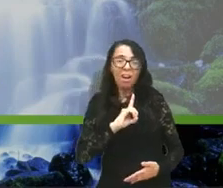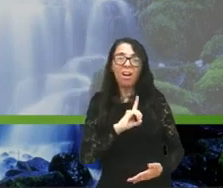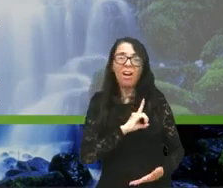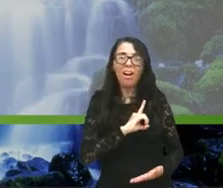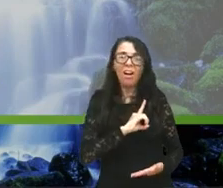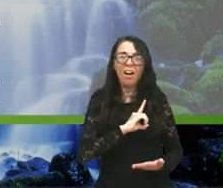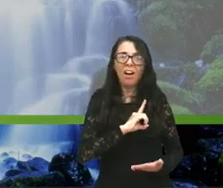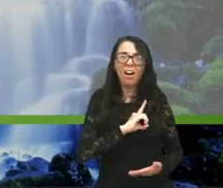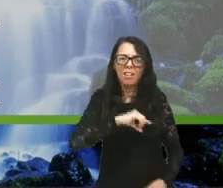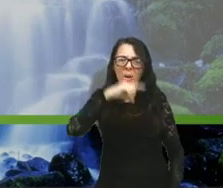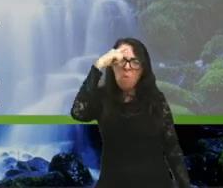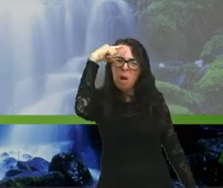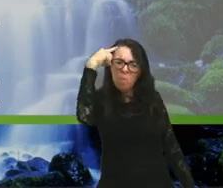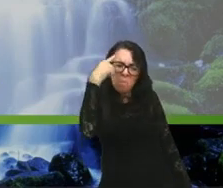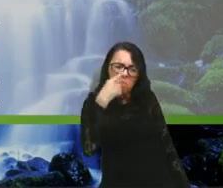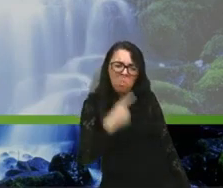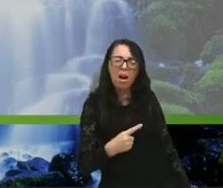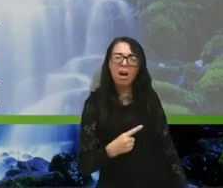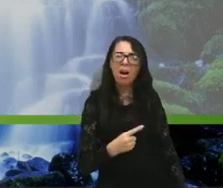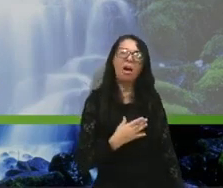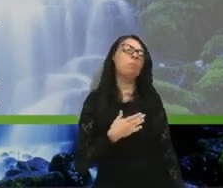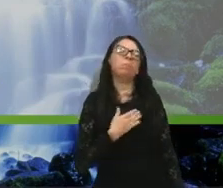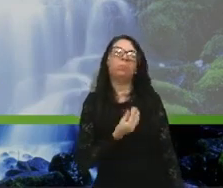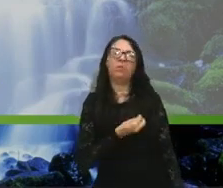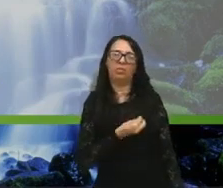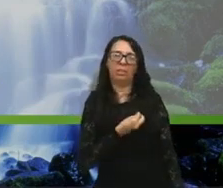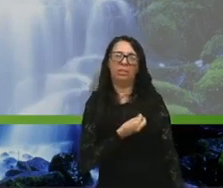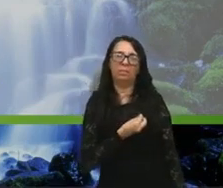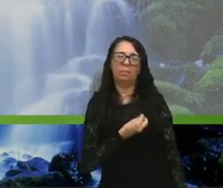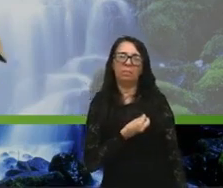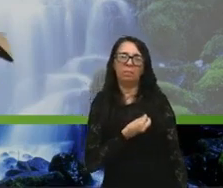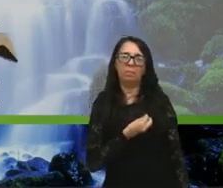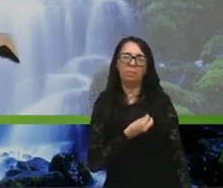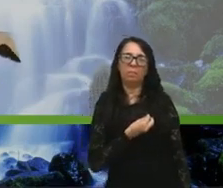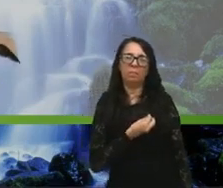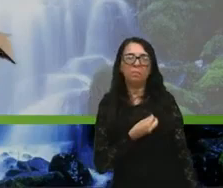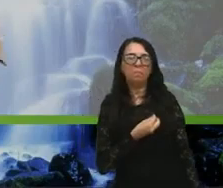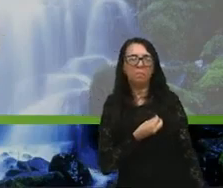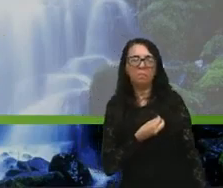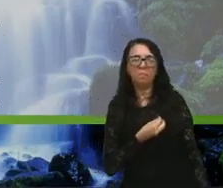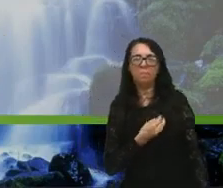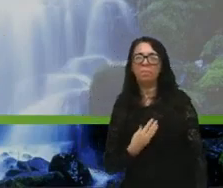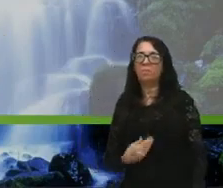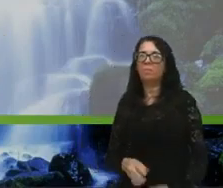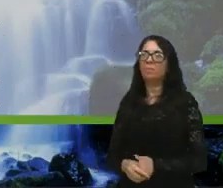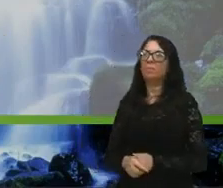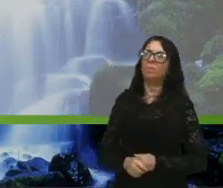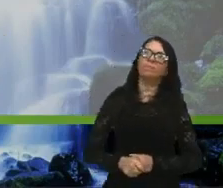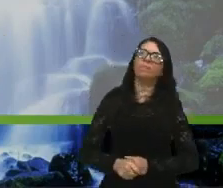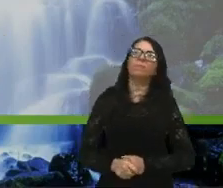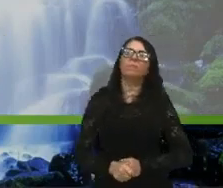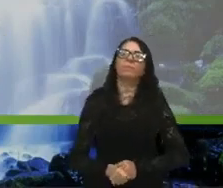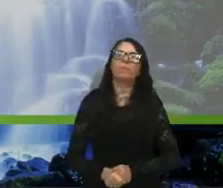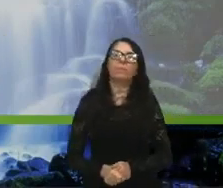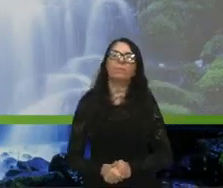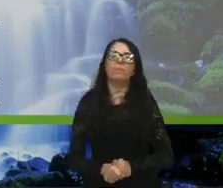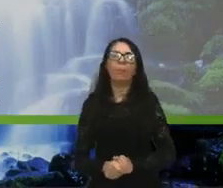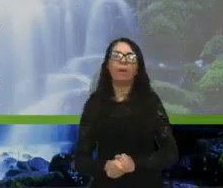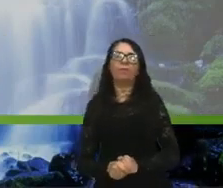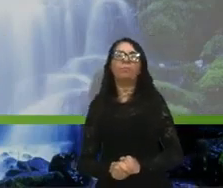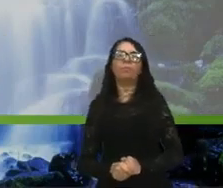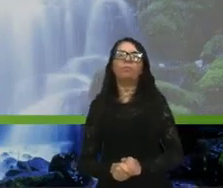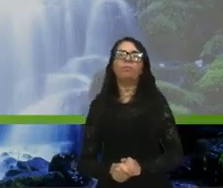melhor. As pessoas começaram a procurar a igreja e encheram as igrejas